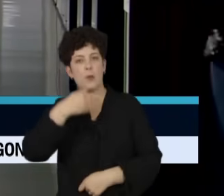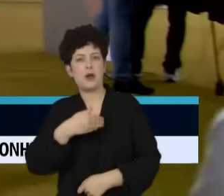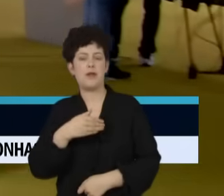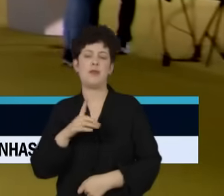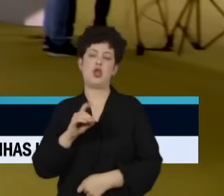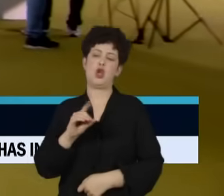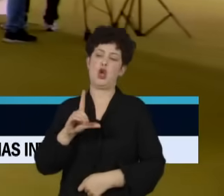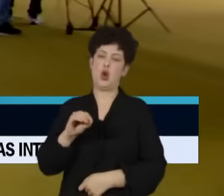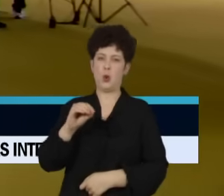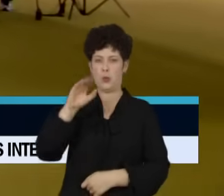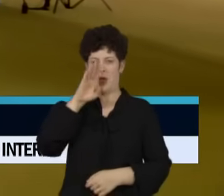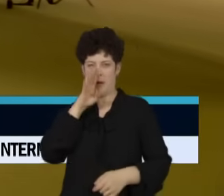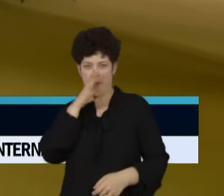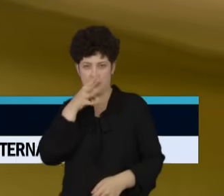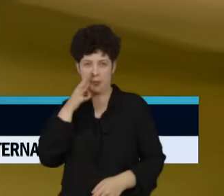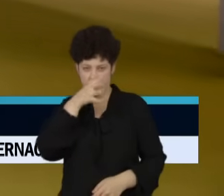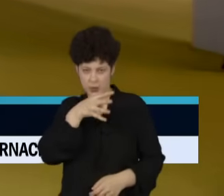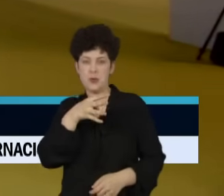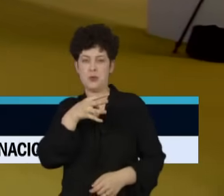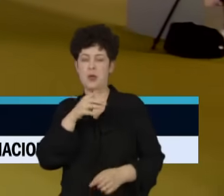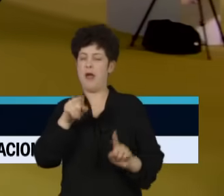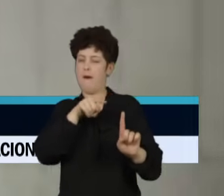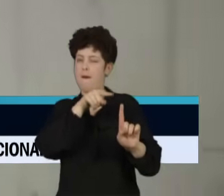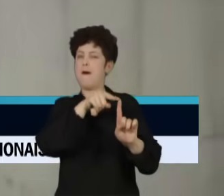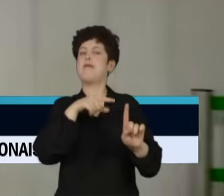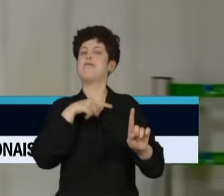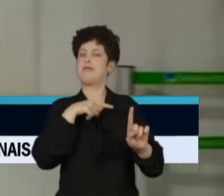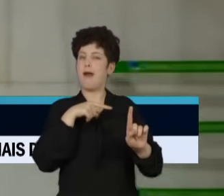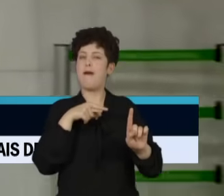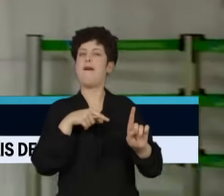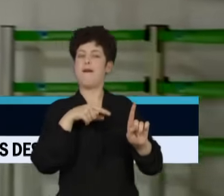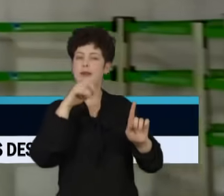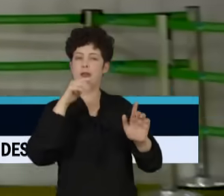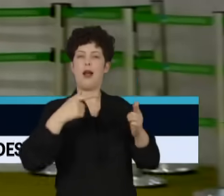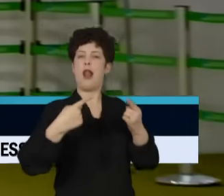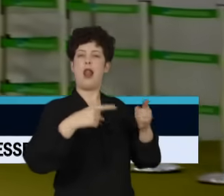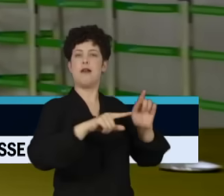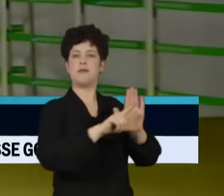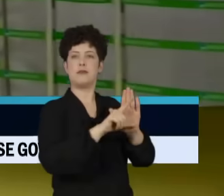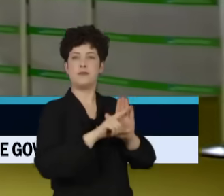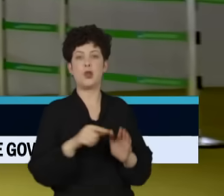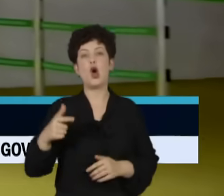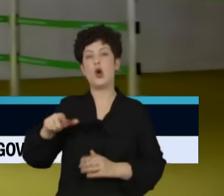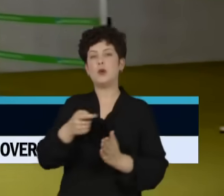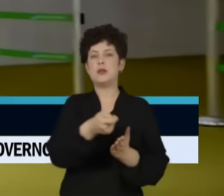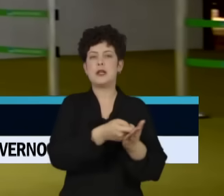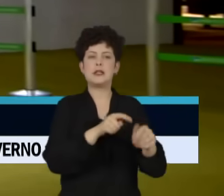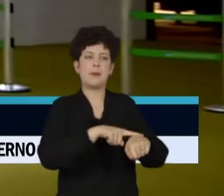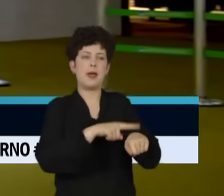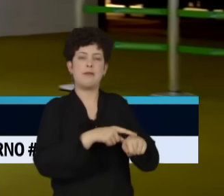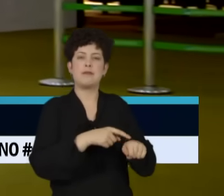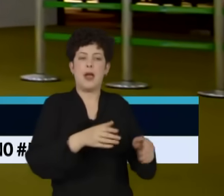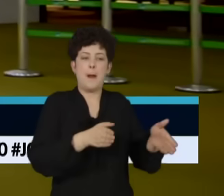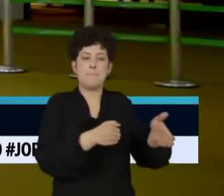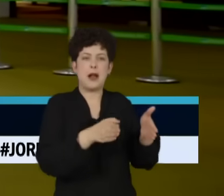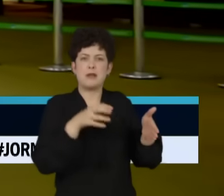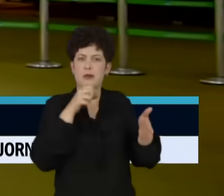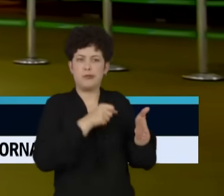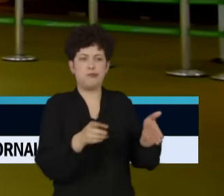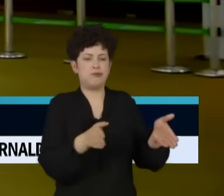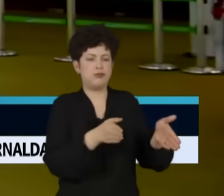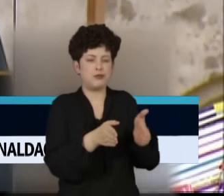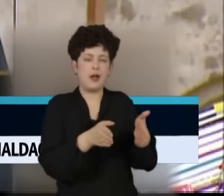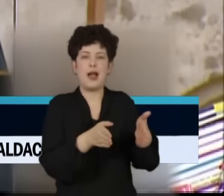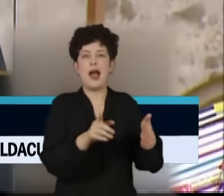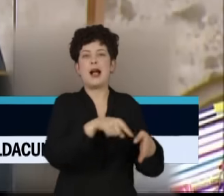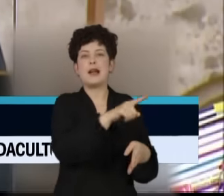dolo, que é a intenção de praticar o ato ilícito. O novo texto também institui prazos mais curtos para a prescrição dos